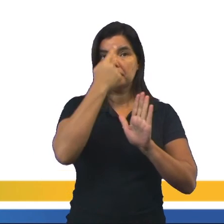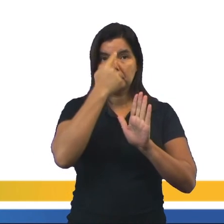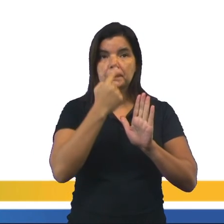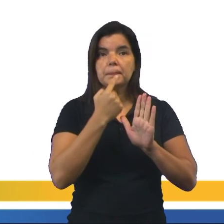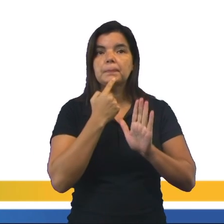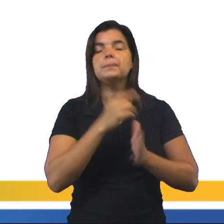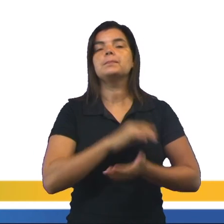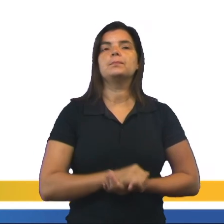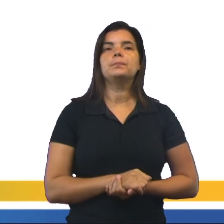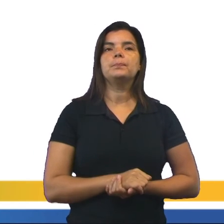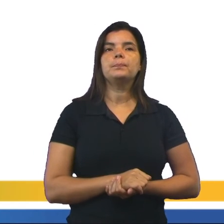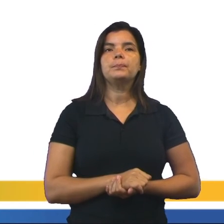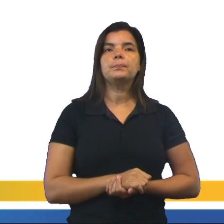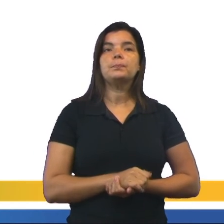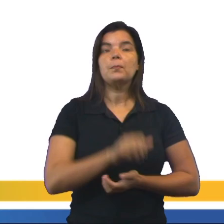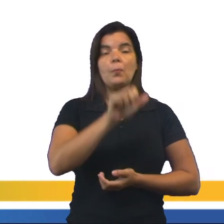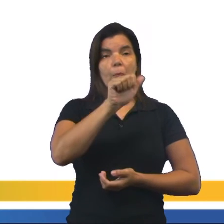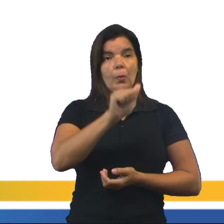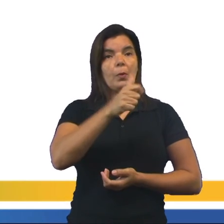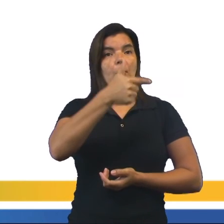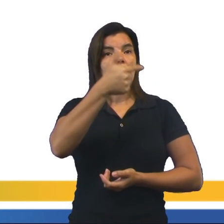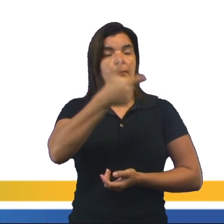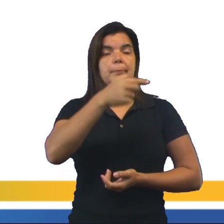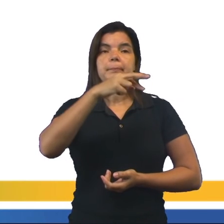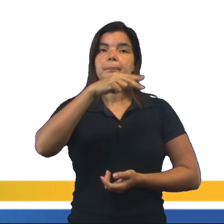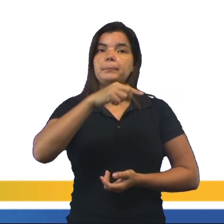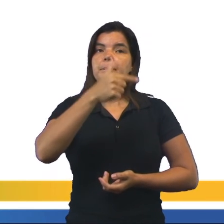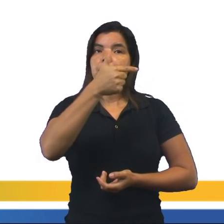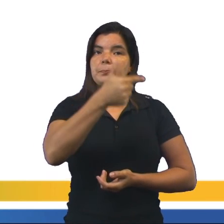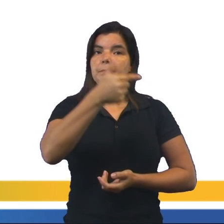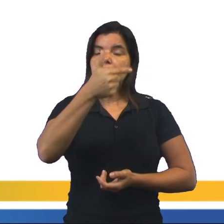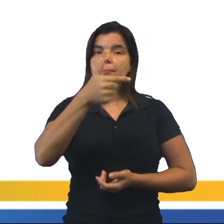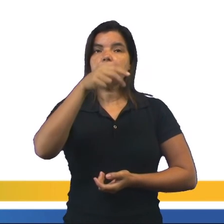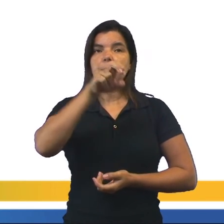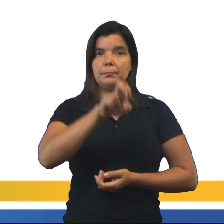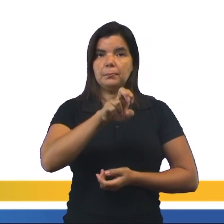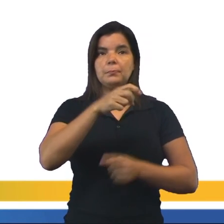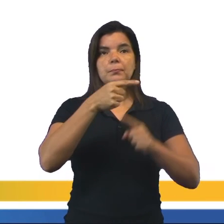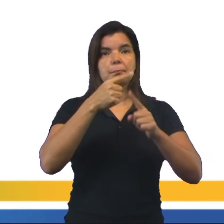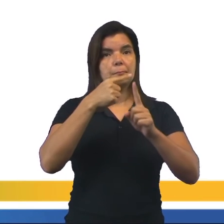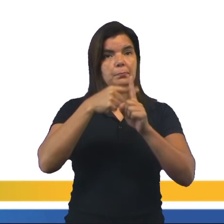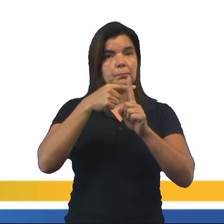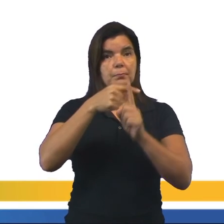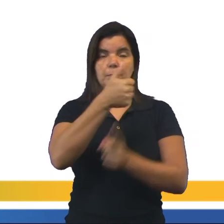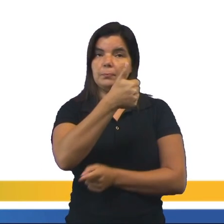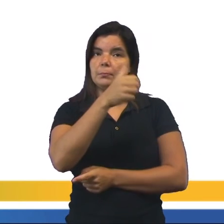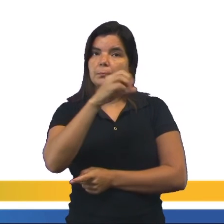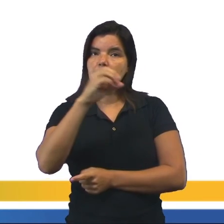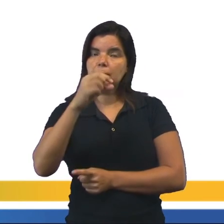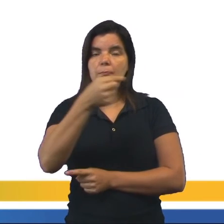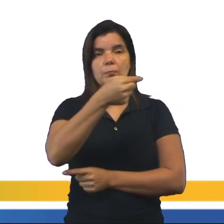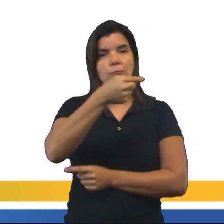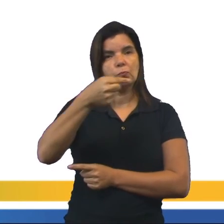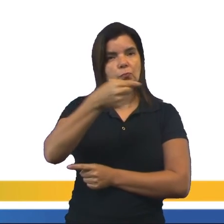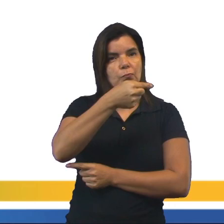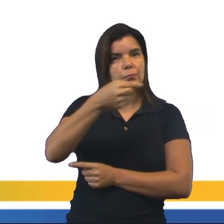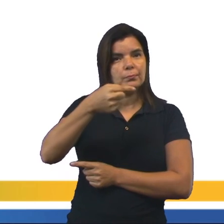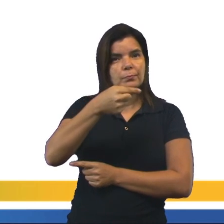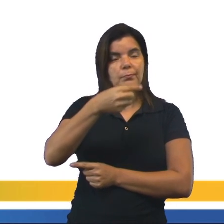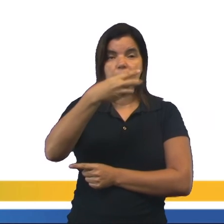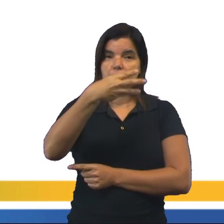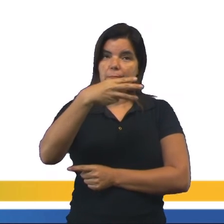figura. A ao quadrado é igual a 225 mais 100